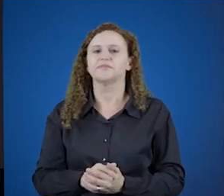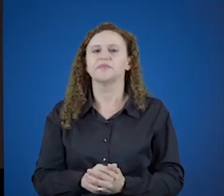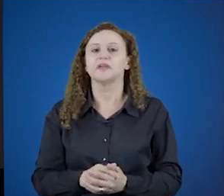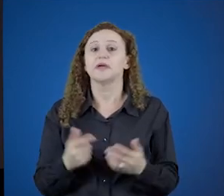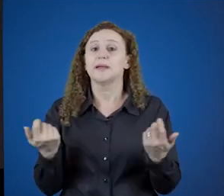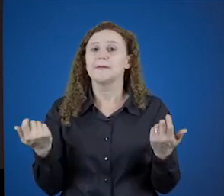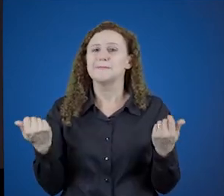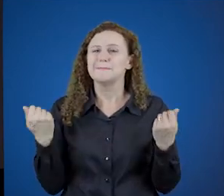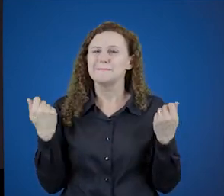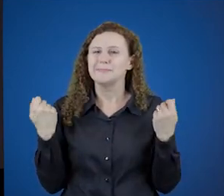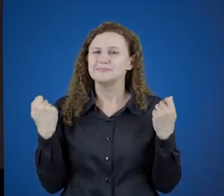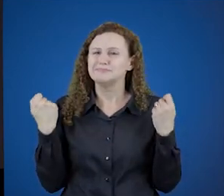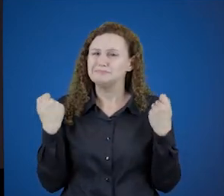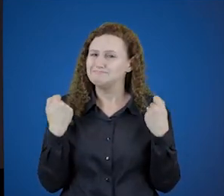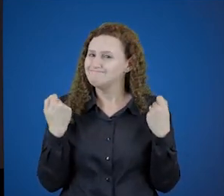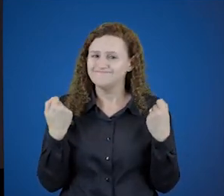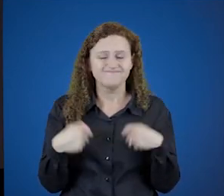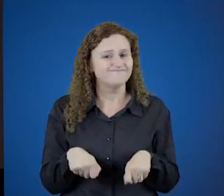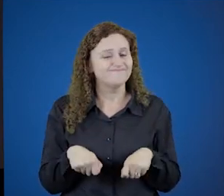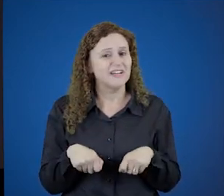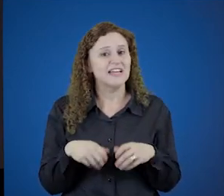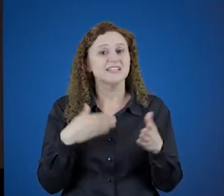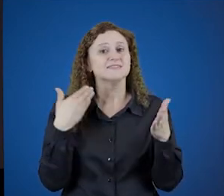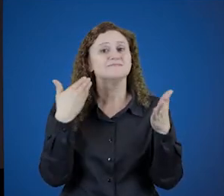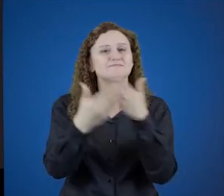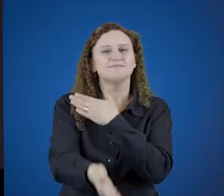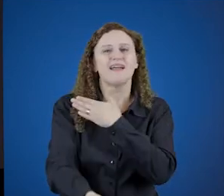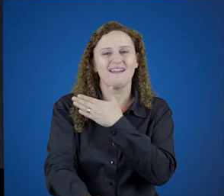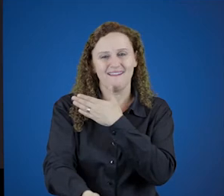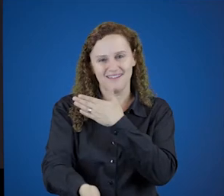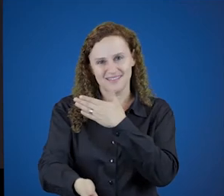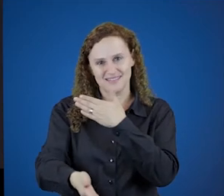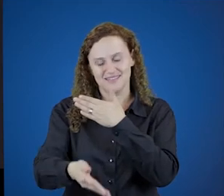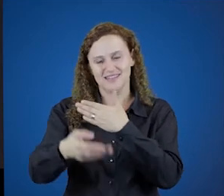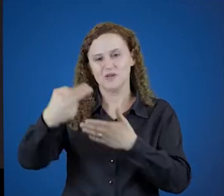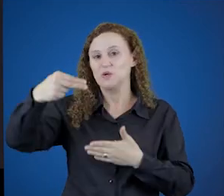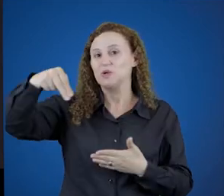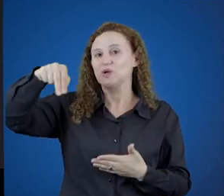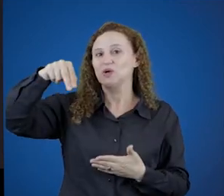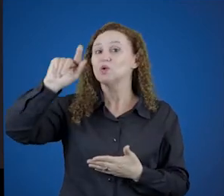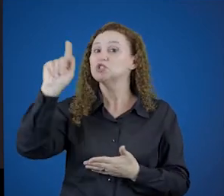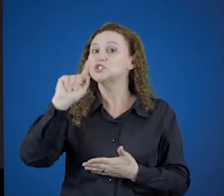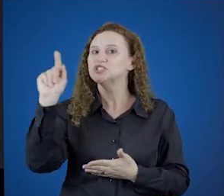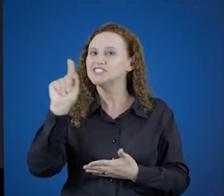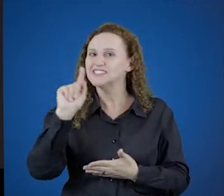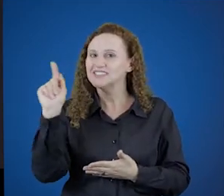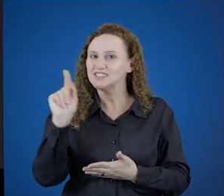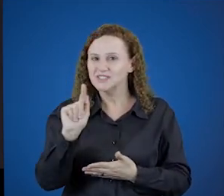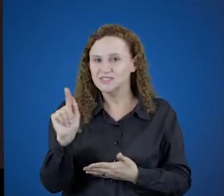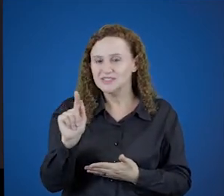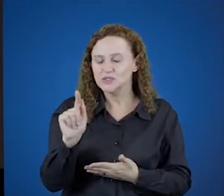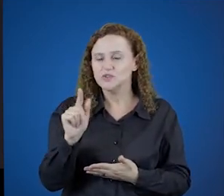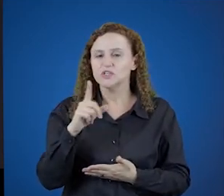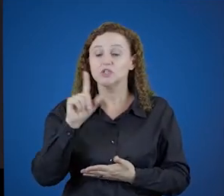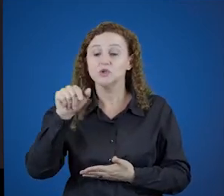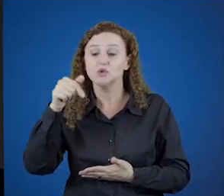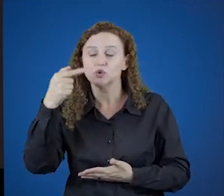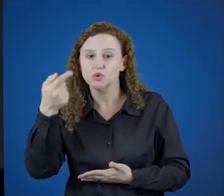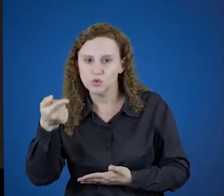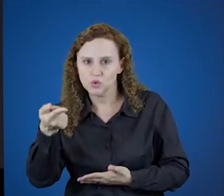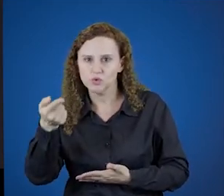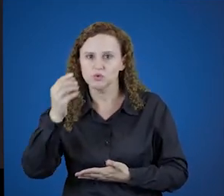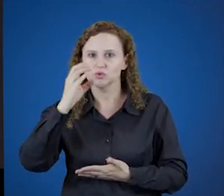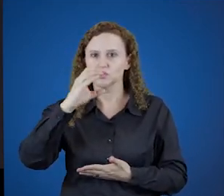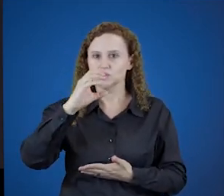atenção essas palavras perdem Way no caso genitivo e por conta disso